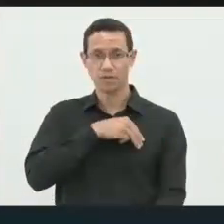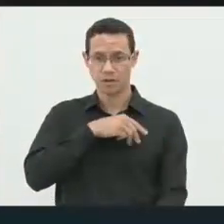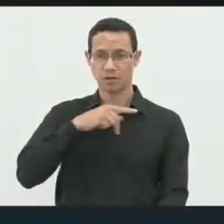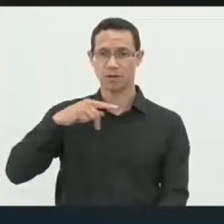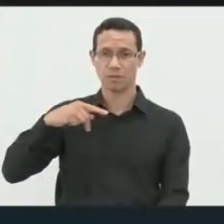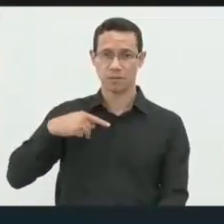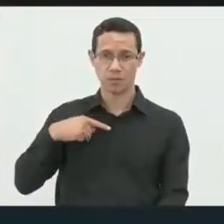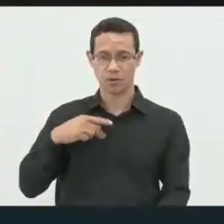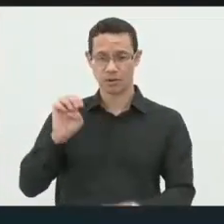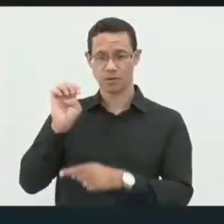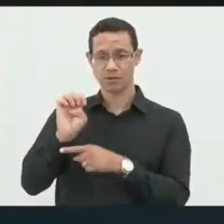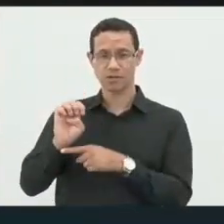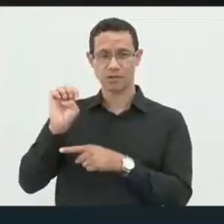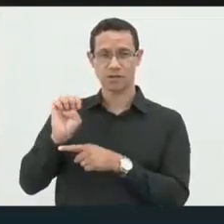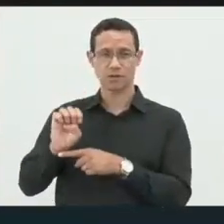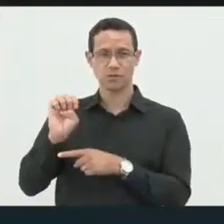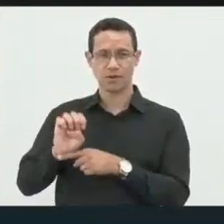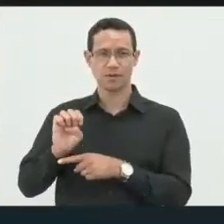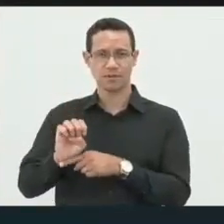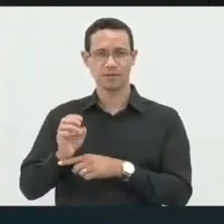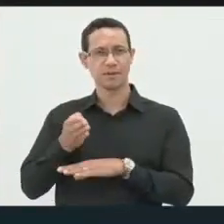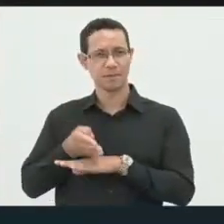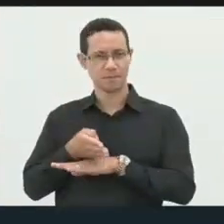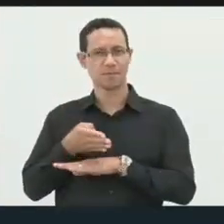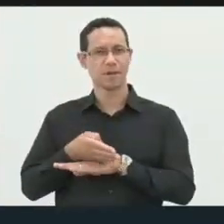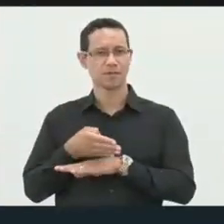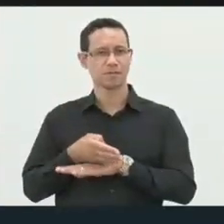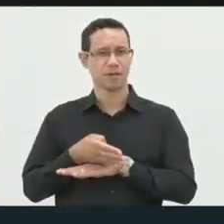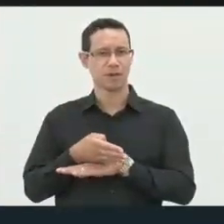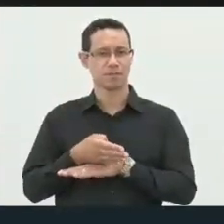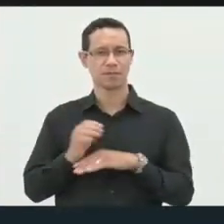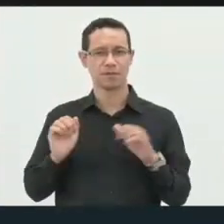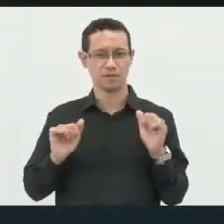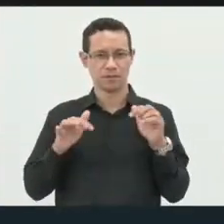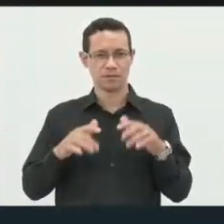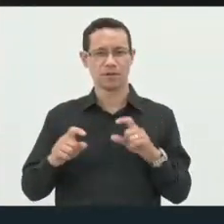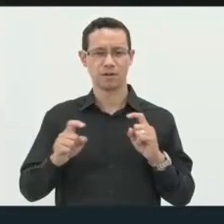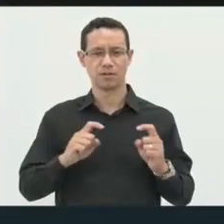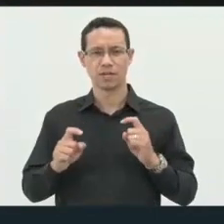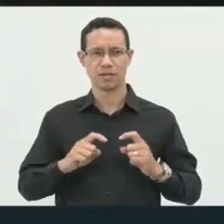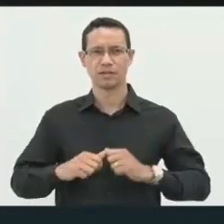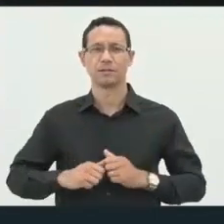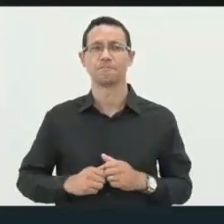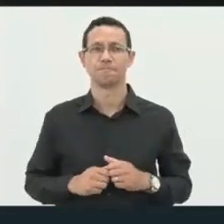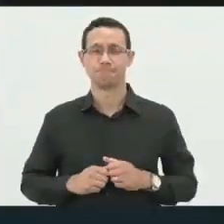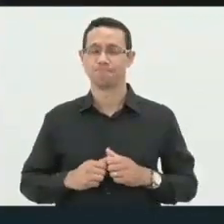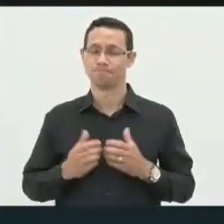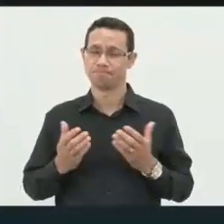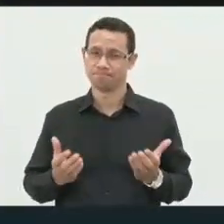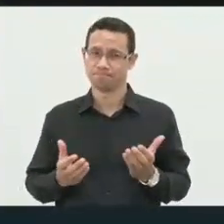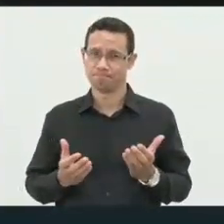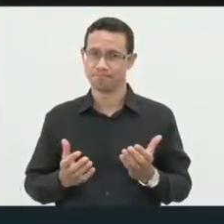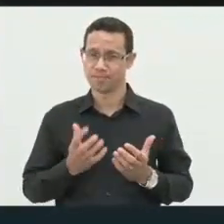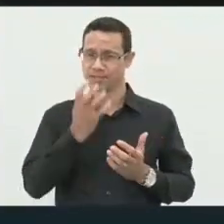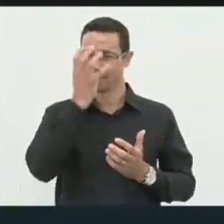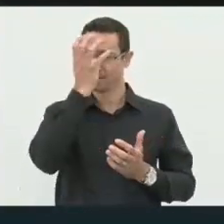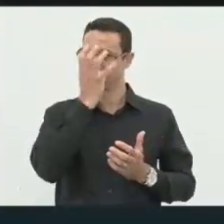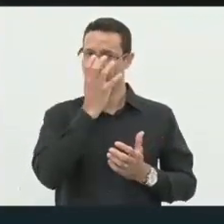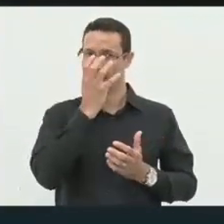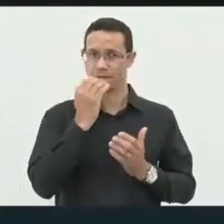estadual a participar dessa dessa audiência ou seja a coisa tá ficando mais séria